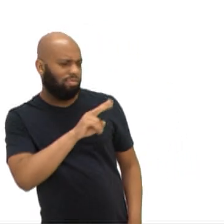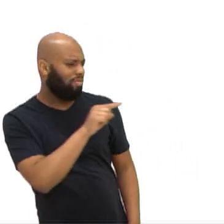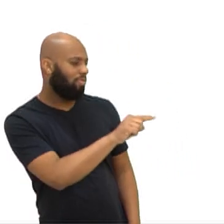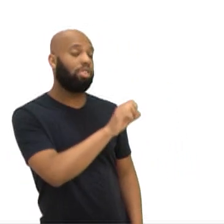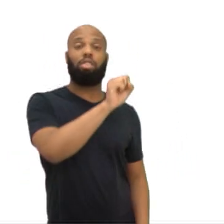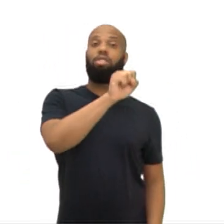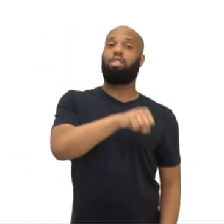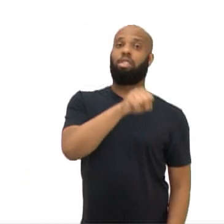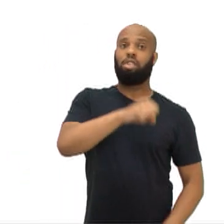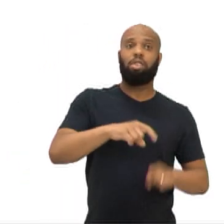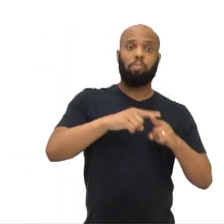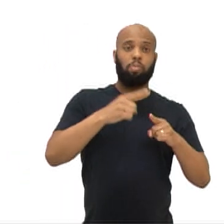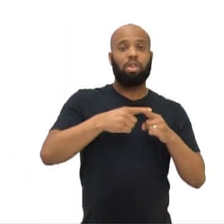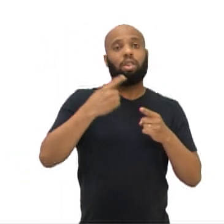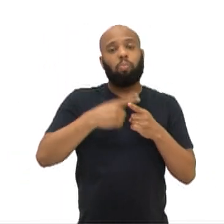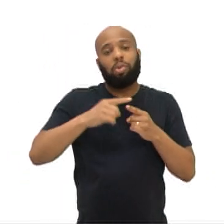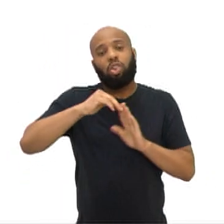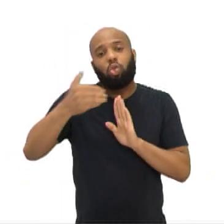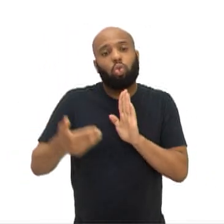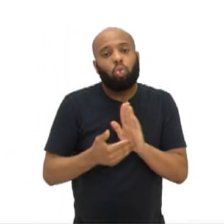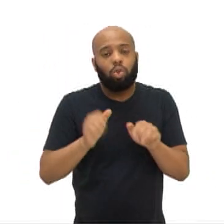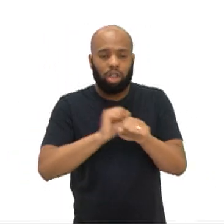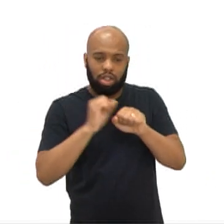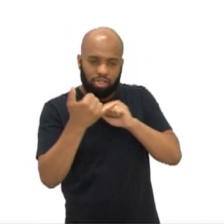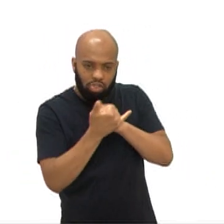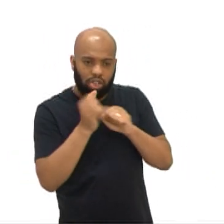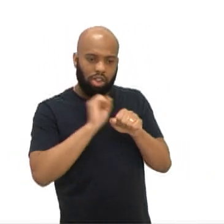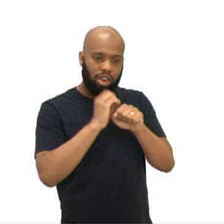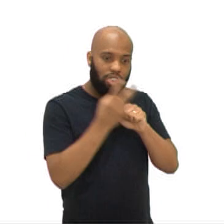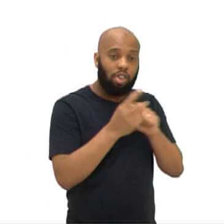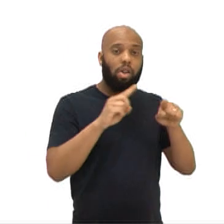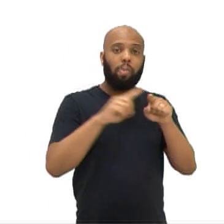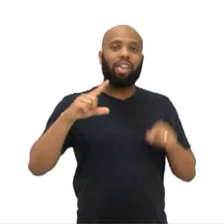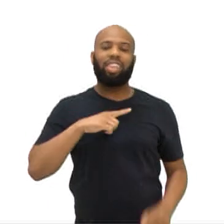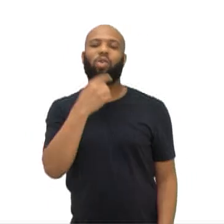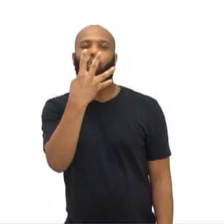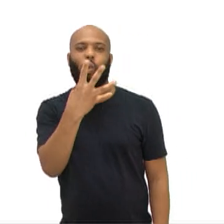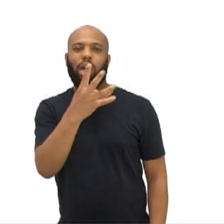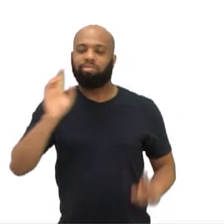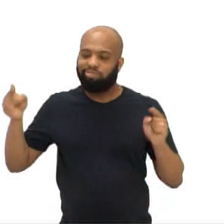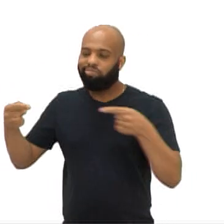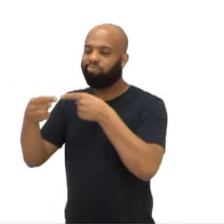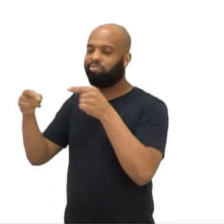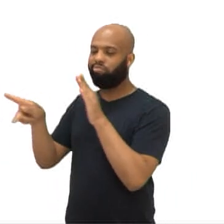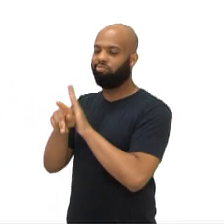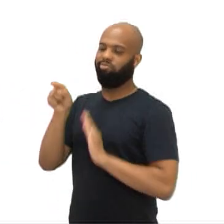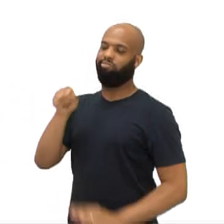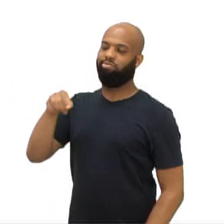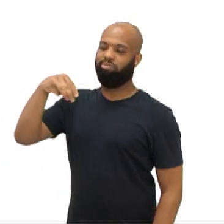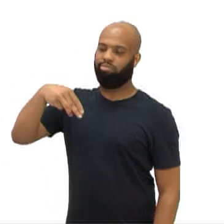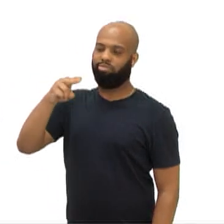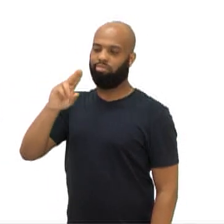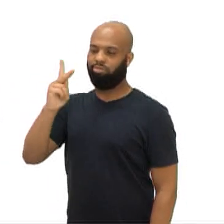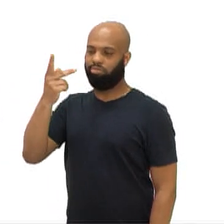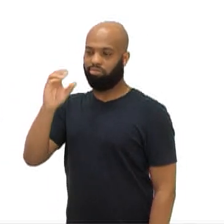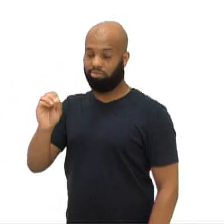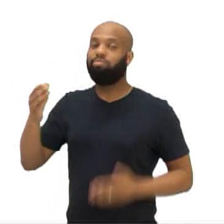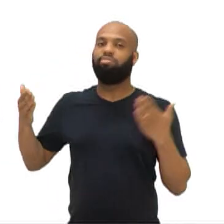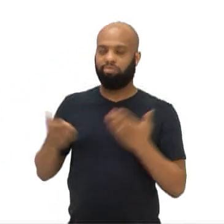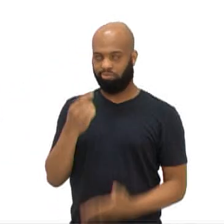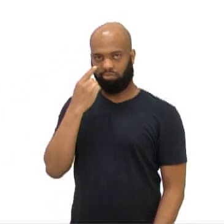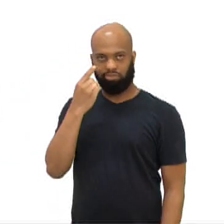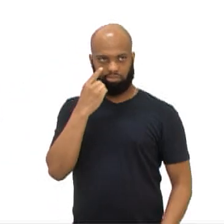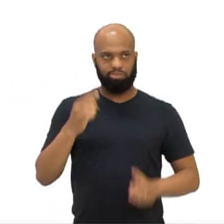Sim. Todos os possíveis adjetivos e advérbios, exceto 4 adjetivos e 4 advérbios que nós vamos